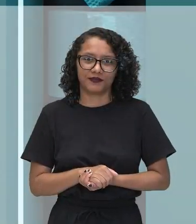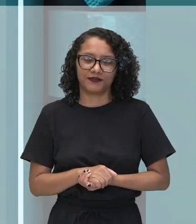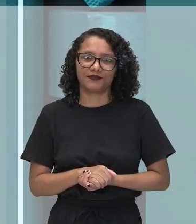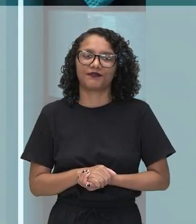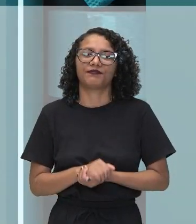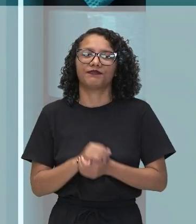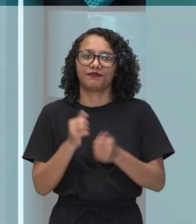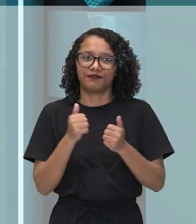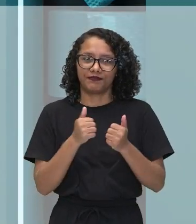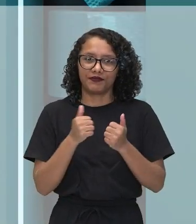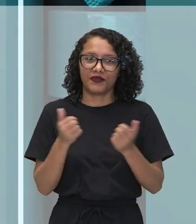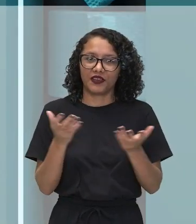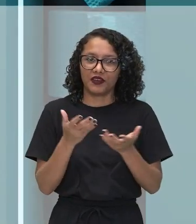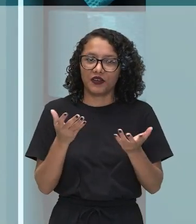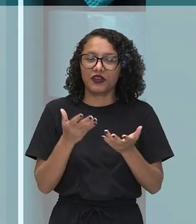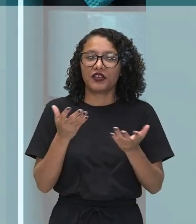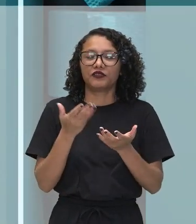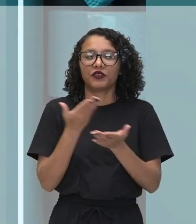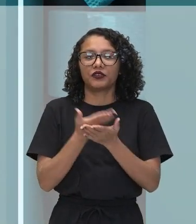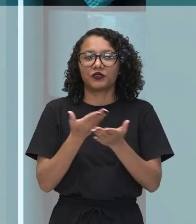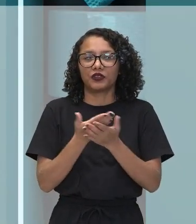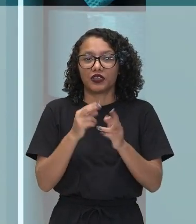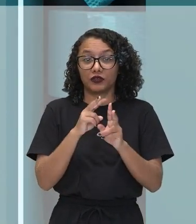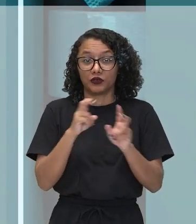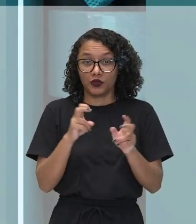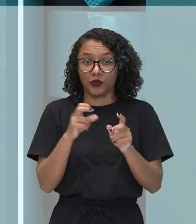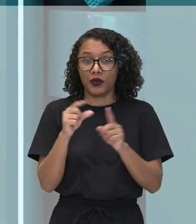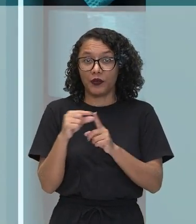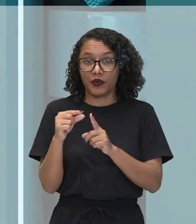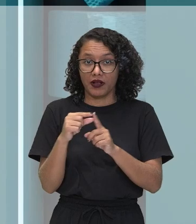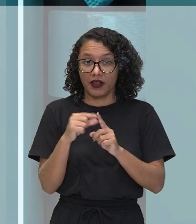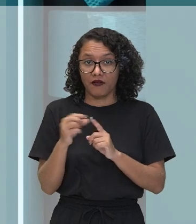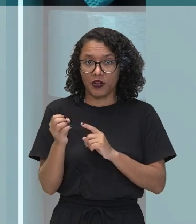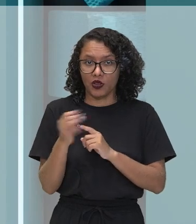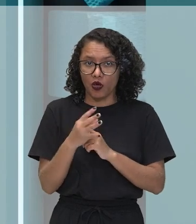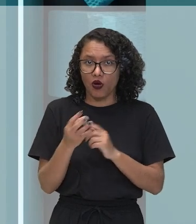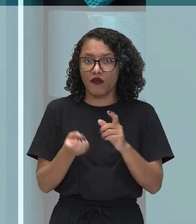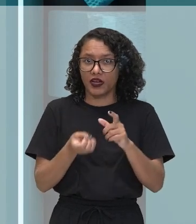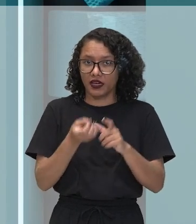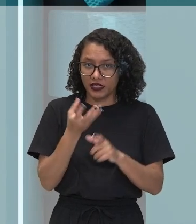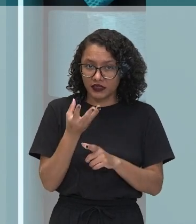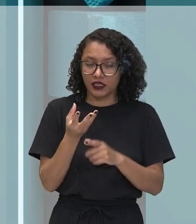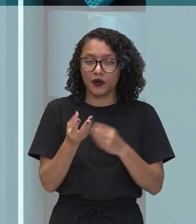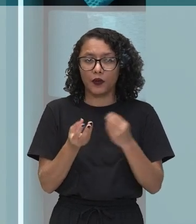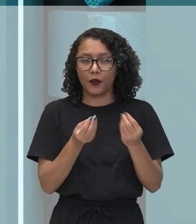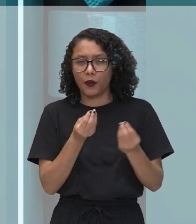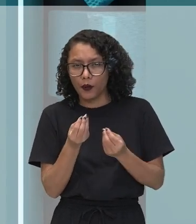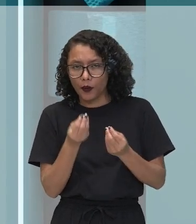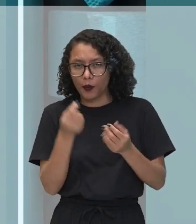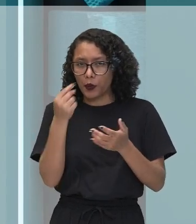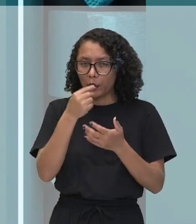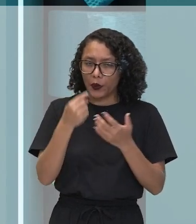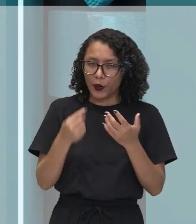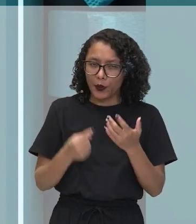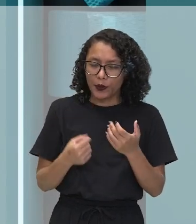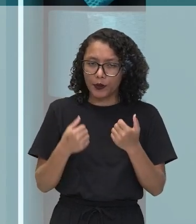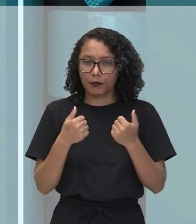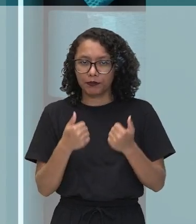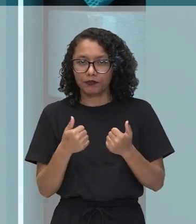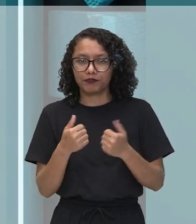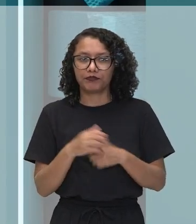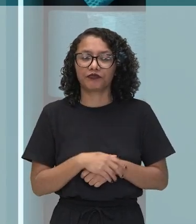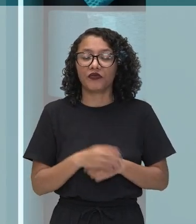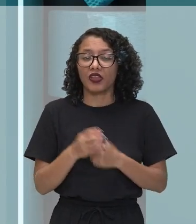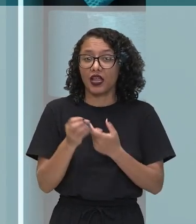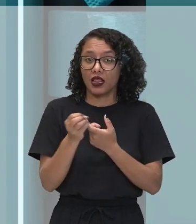Vamos falar sobre palavras, novas palavras, formação de palavras, criação de palavras,